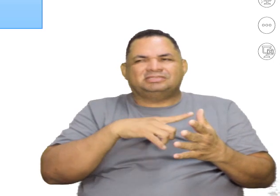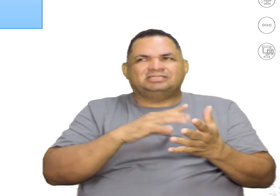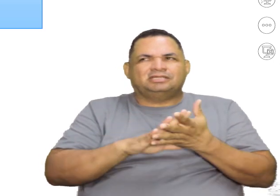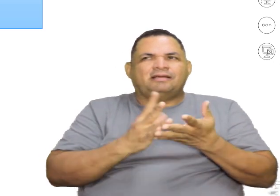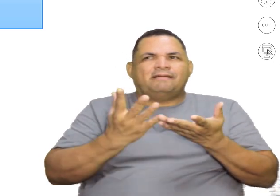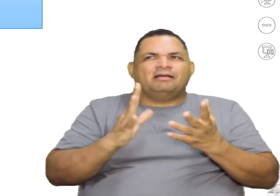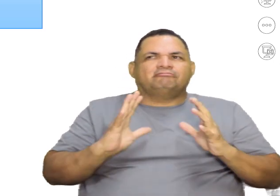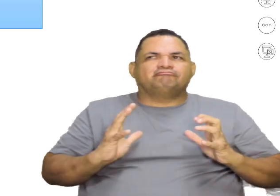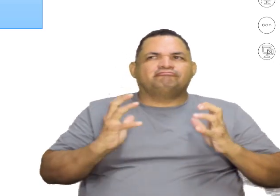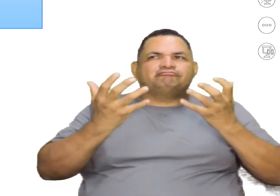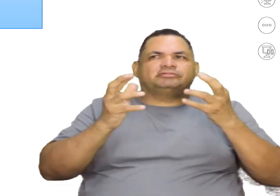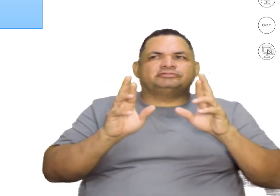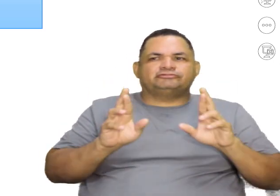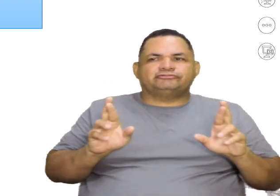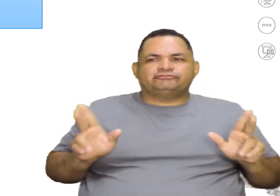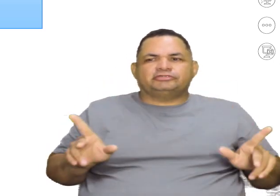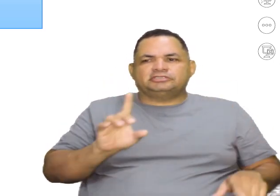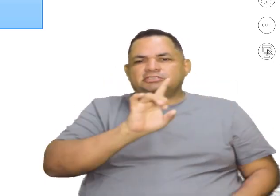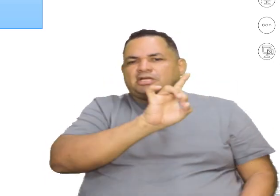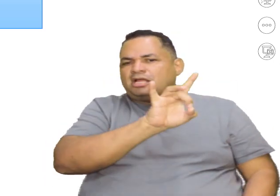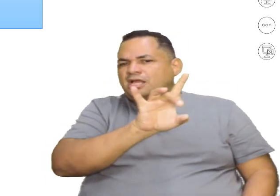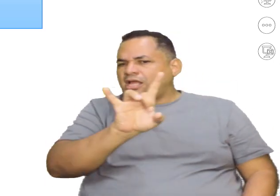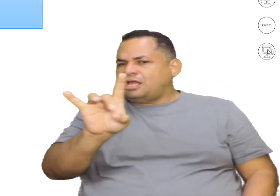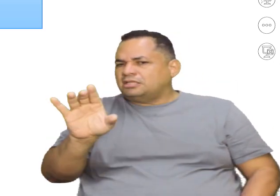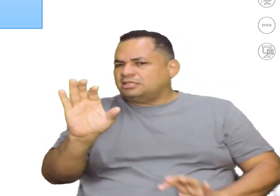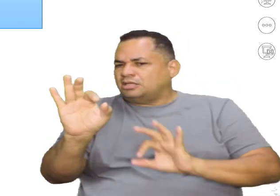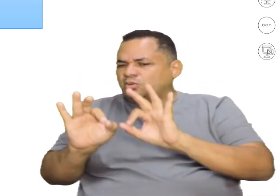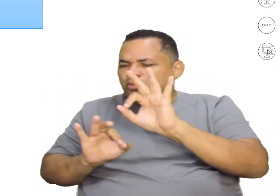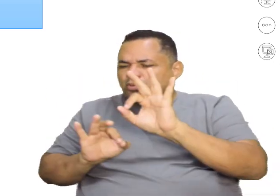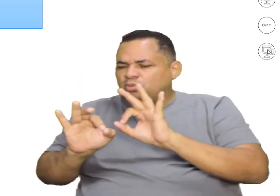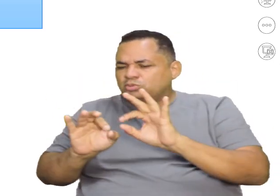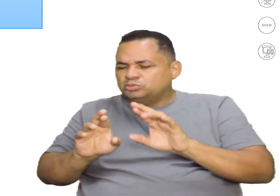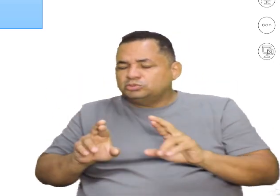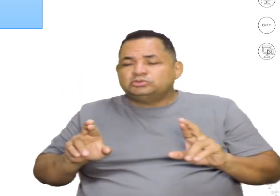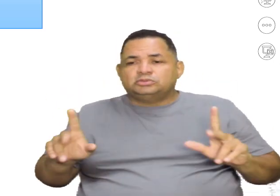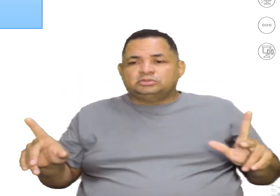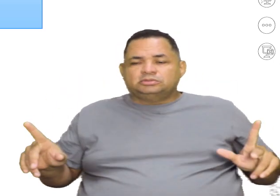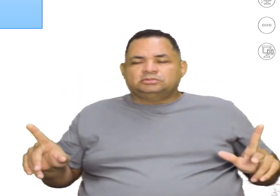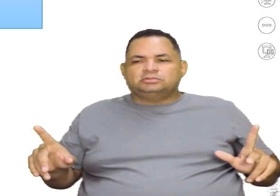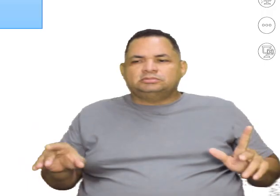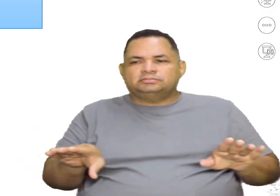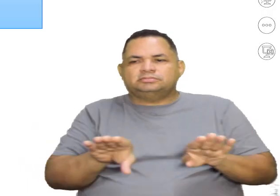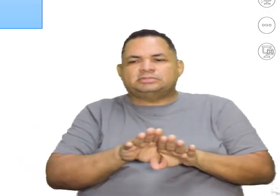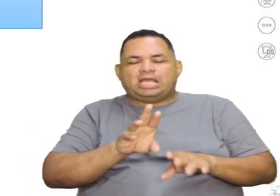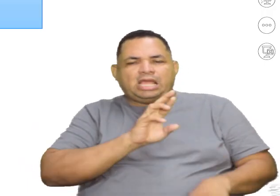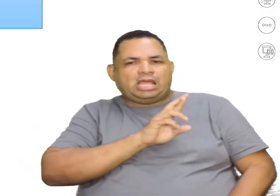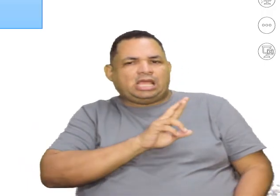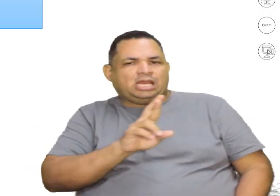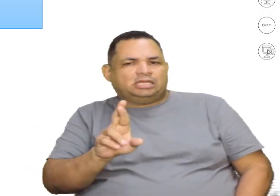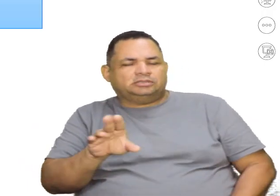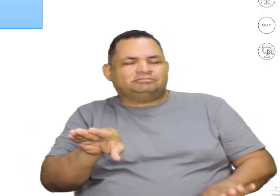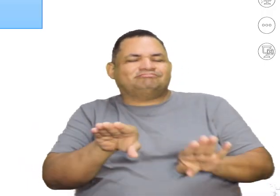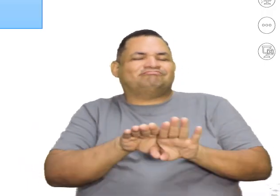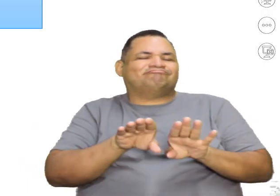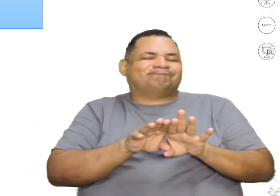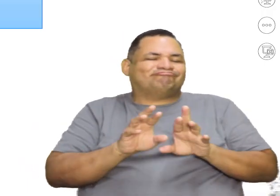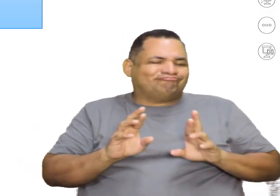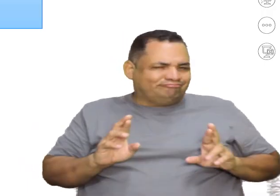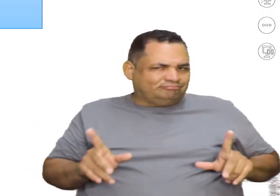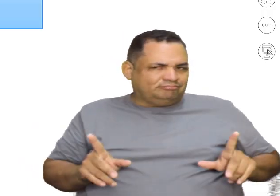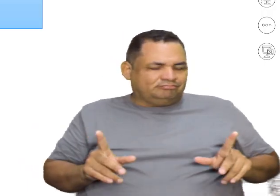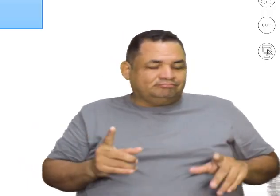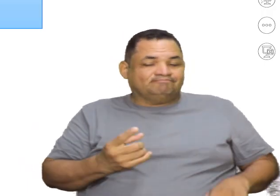de festejar, eles têm maneiras de se organizar, né? Tem religiões diferenciadas,